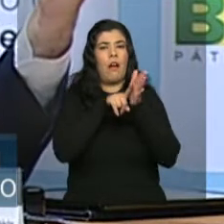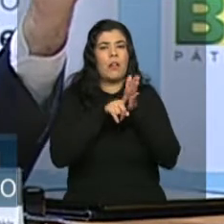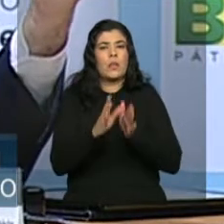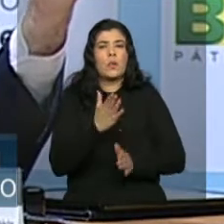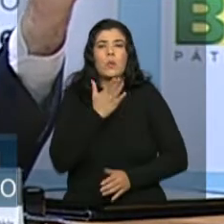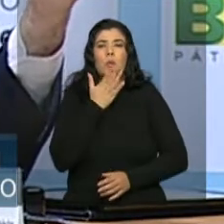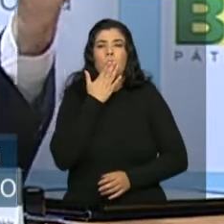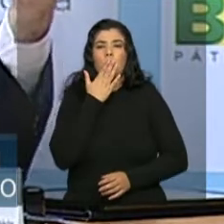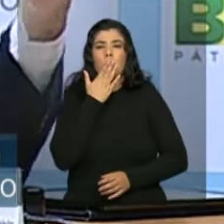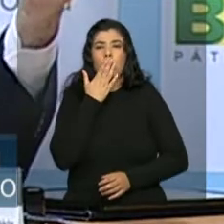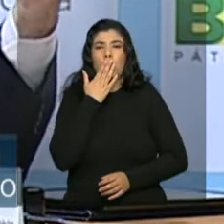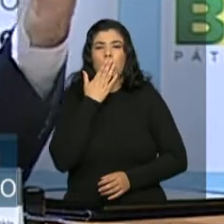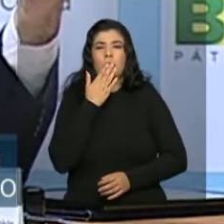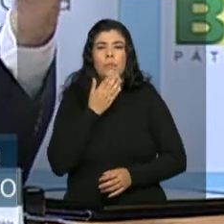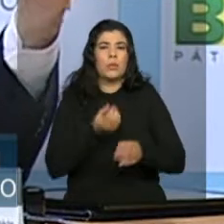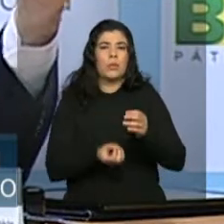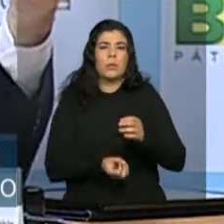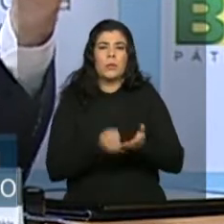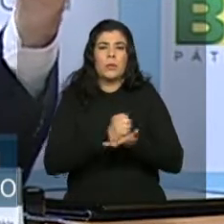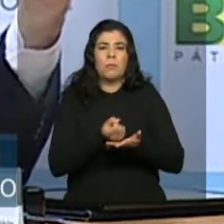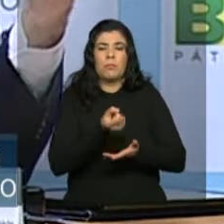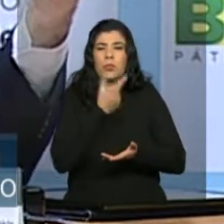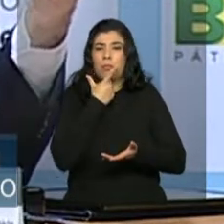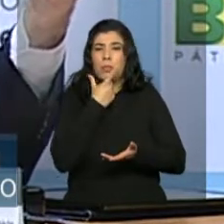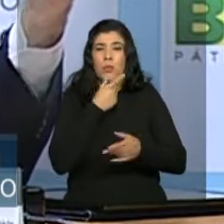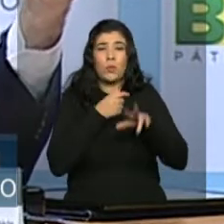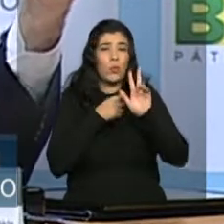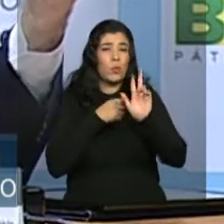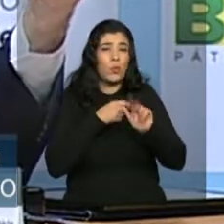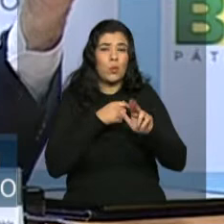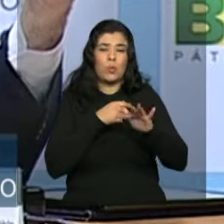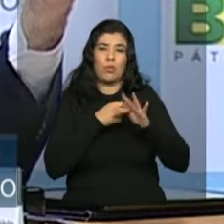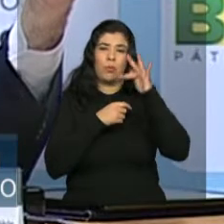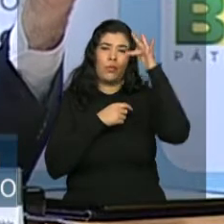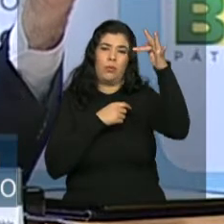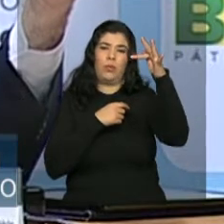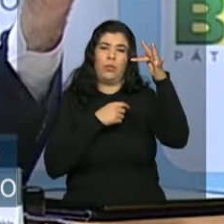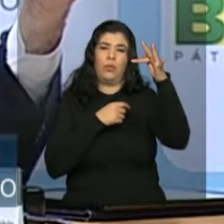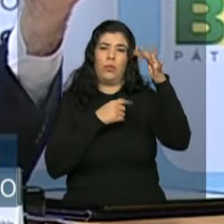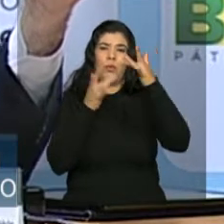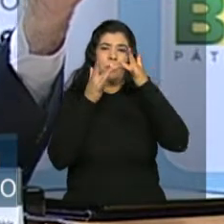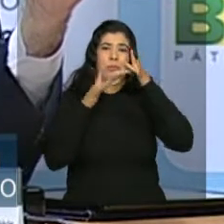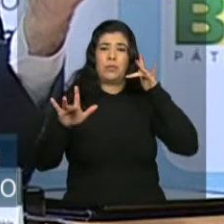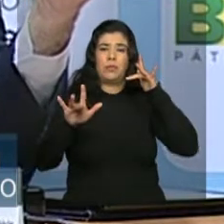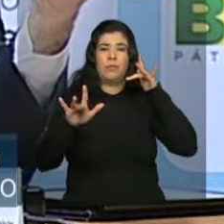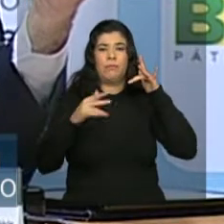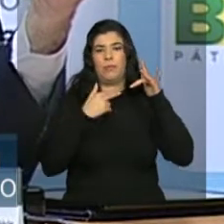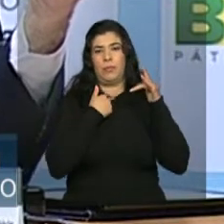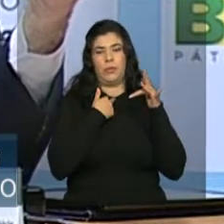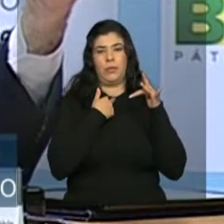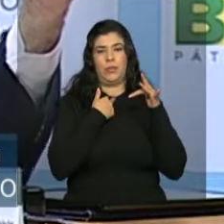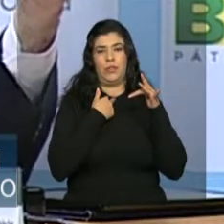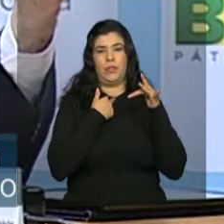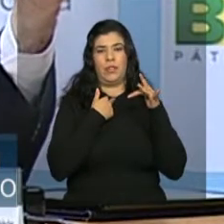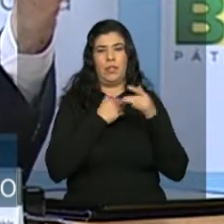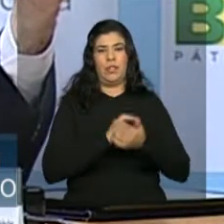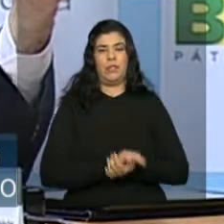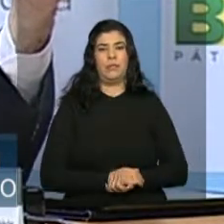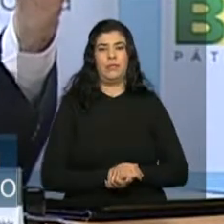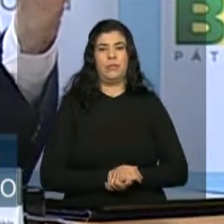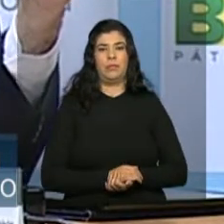produto como Clone na Anvisa você nunca mais pode descasar do medicamento de referência É uma opção sua